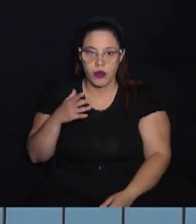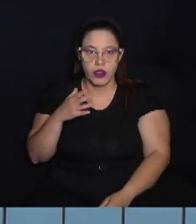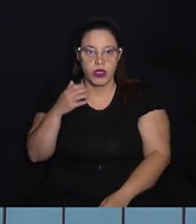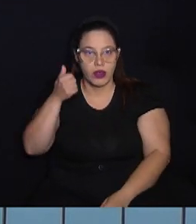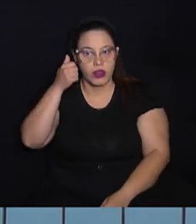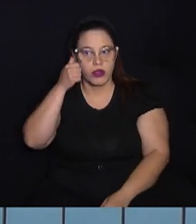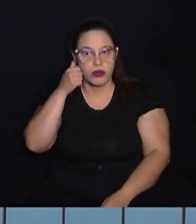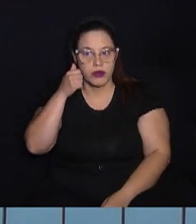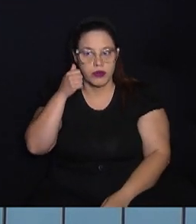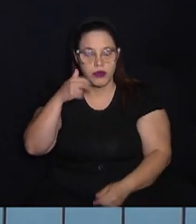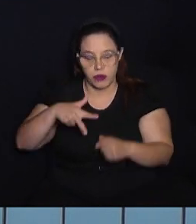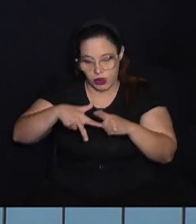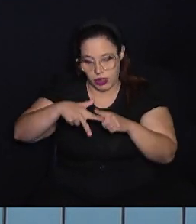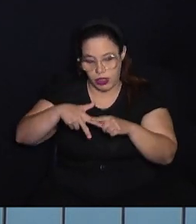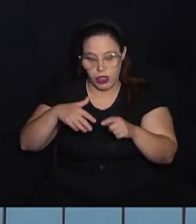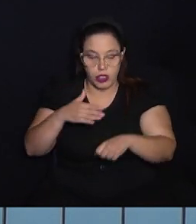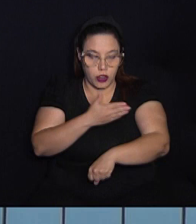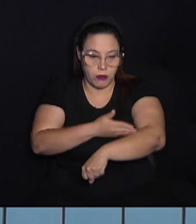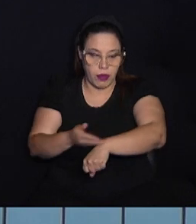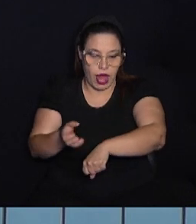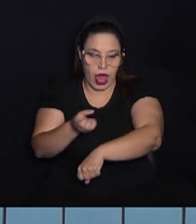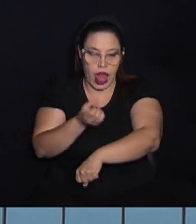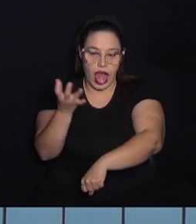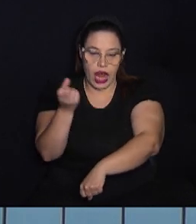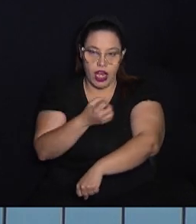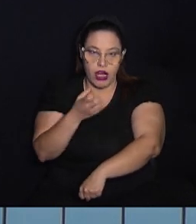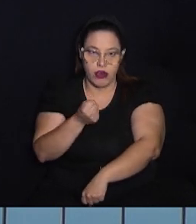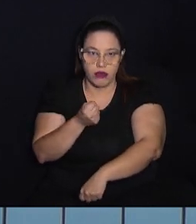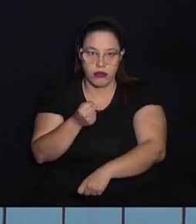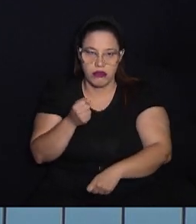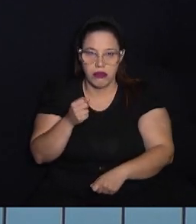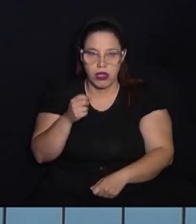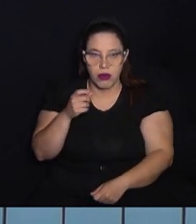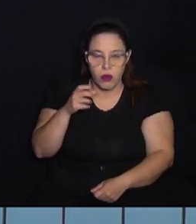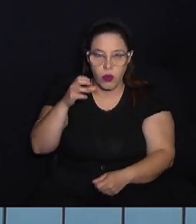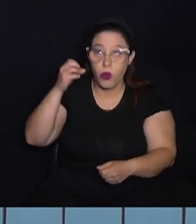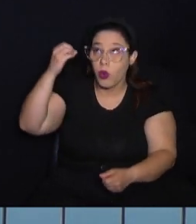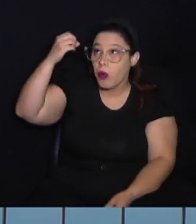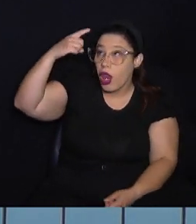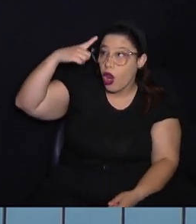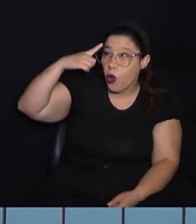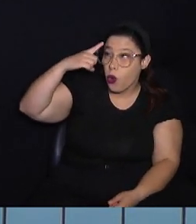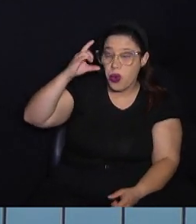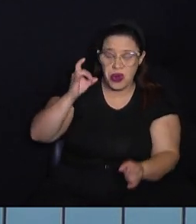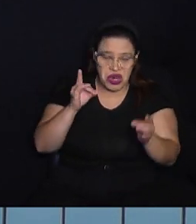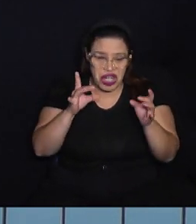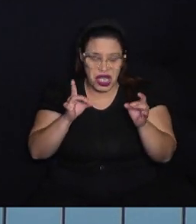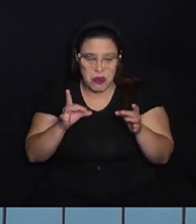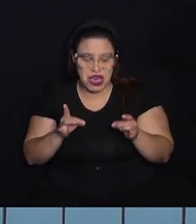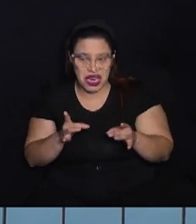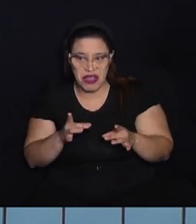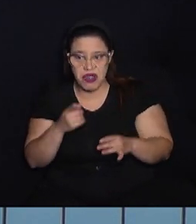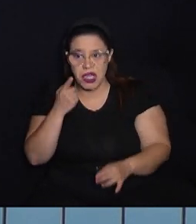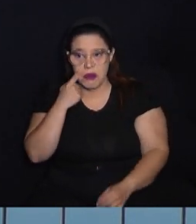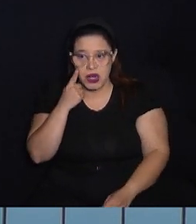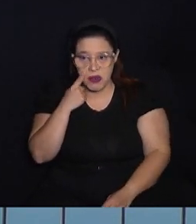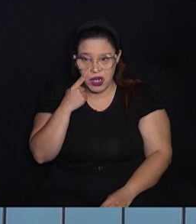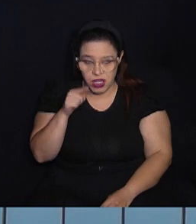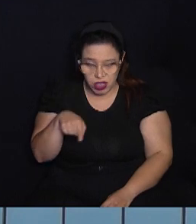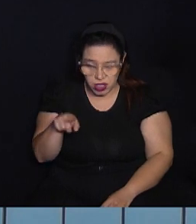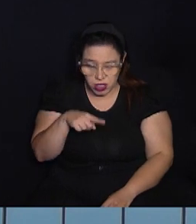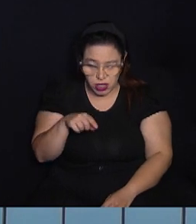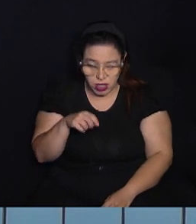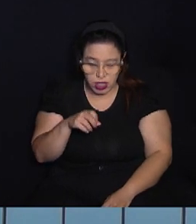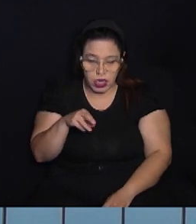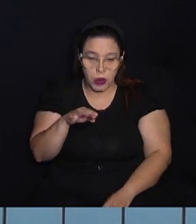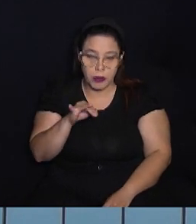branca, como que ele é feito, né? Existe alguma lâmpada, alguma luz especial, né, para verificar essa